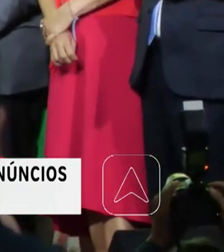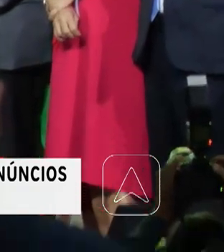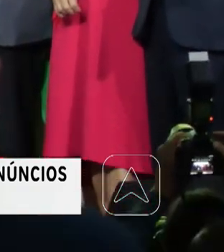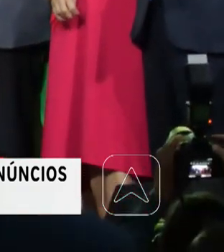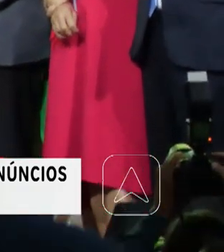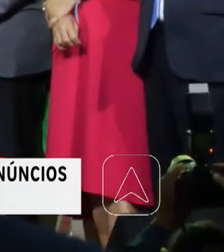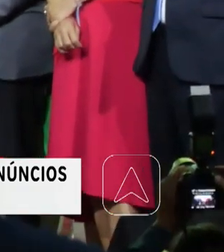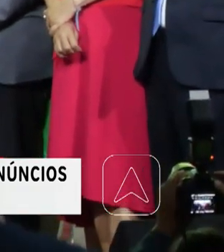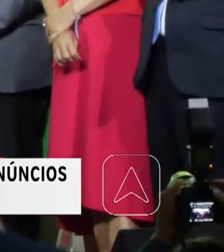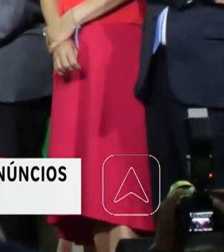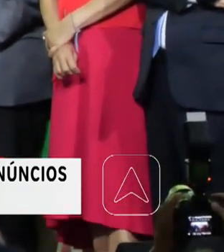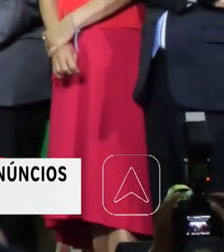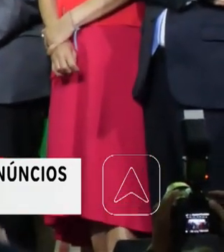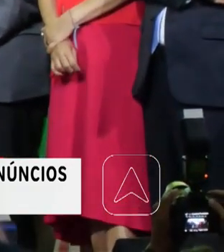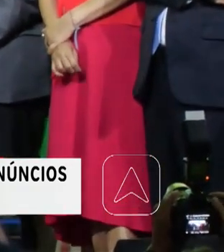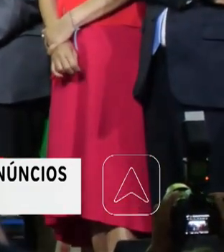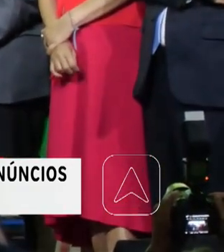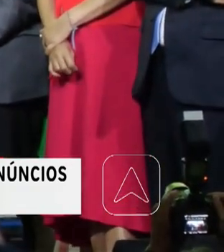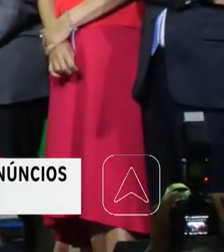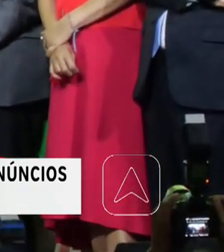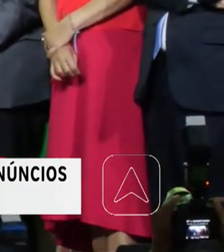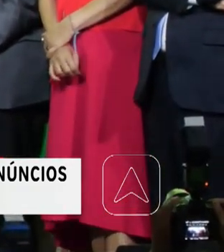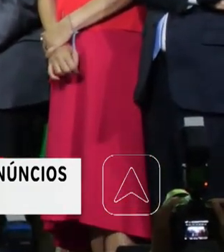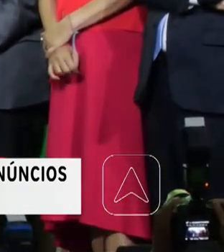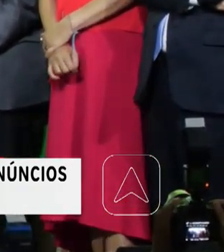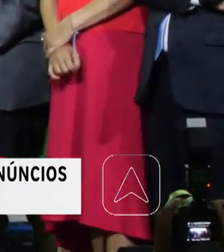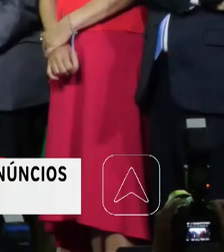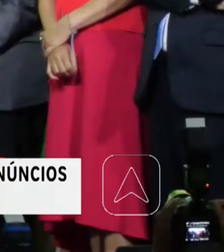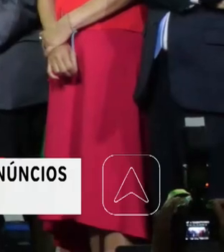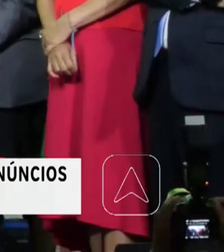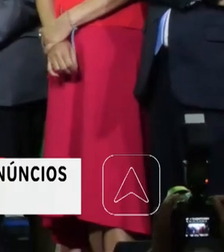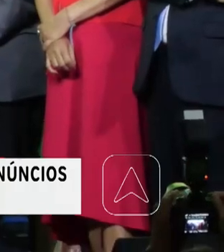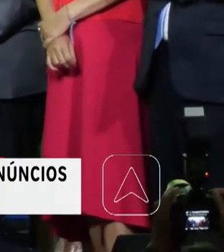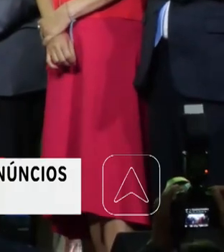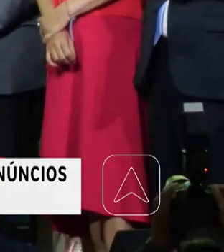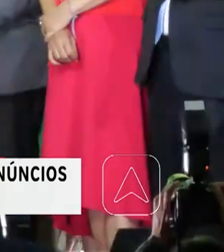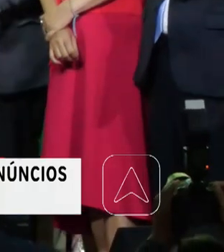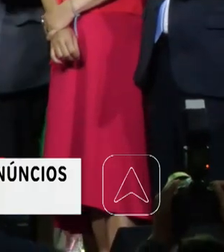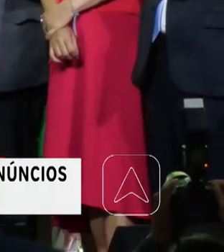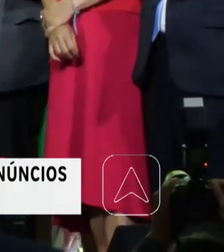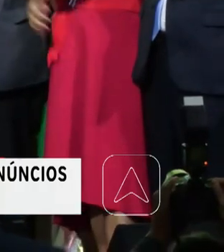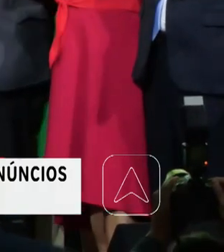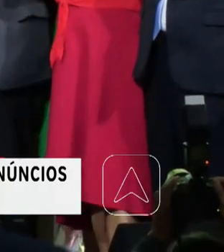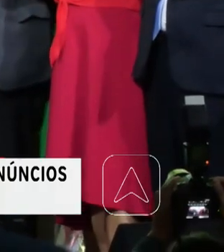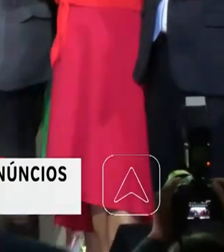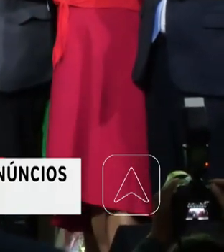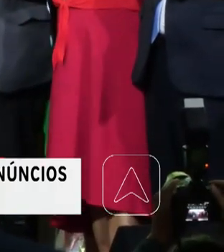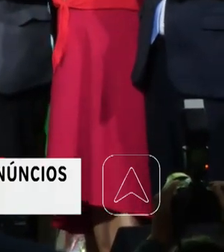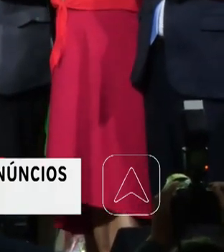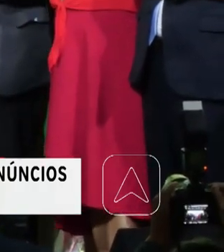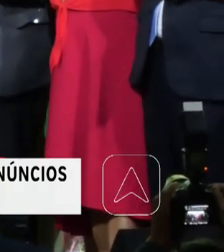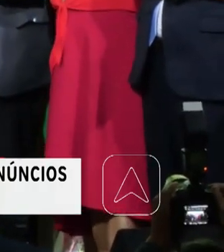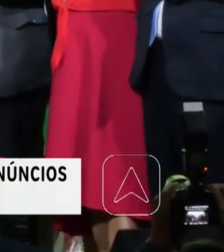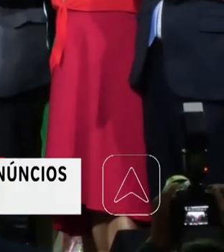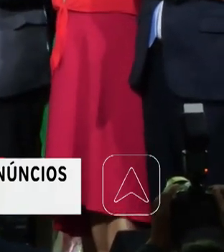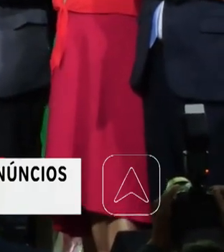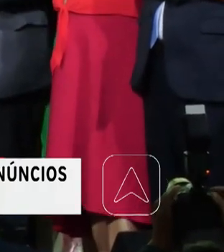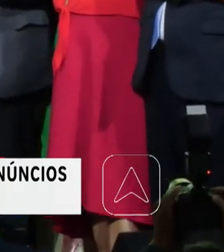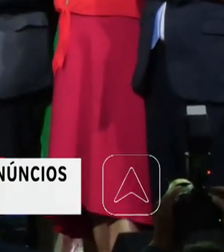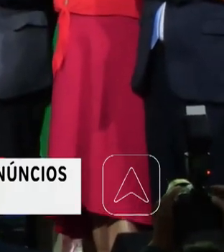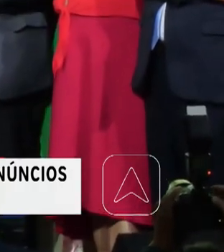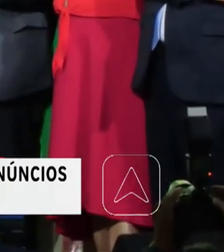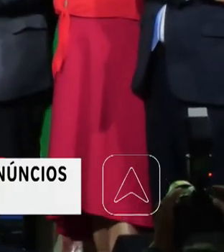1351 casas do programa Minha Casa Minha Vida nos municípios de Água Branca José de Freitas Teresina